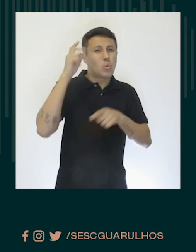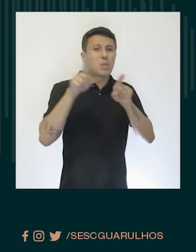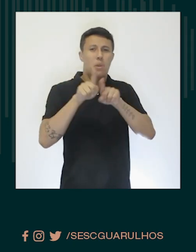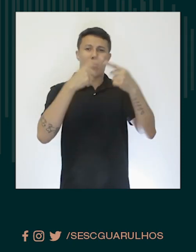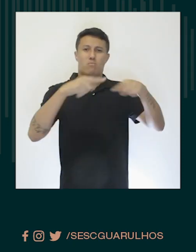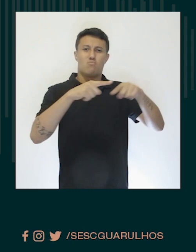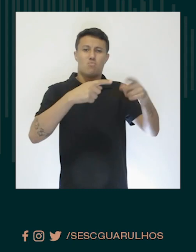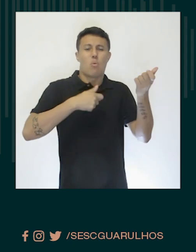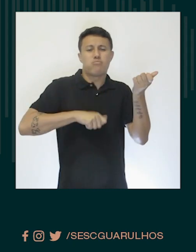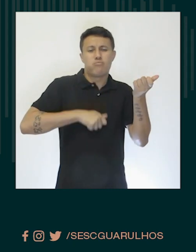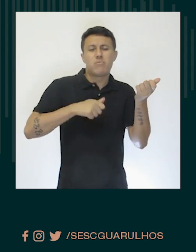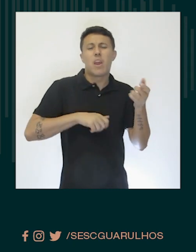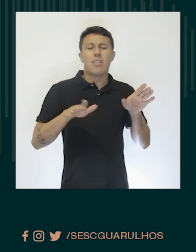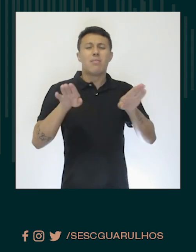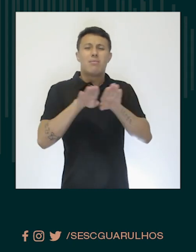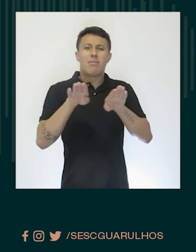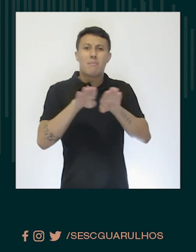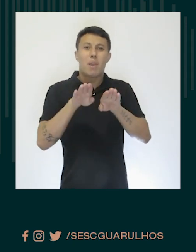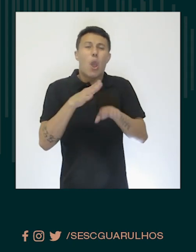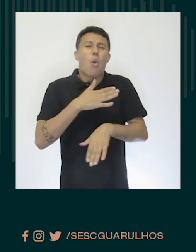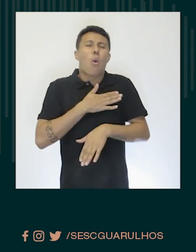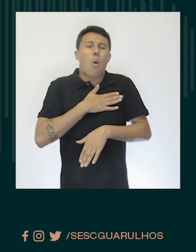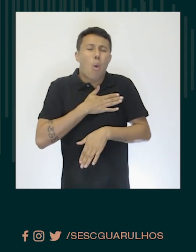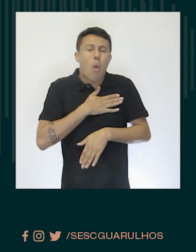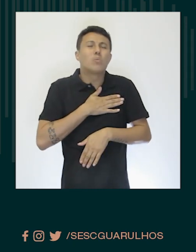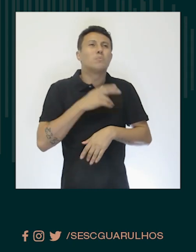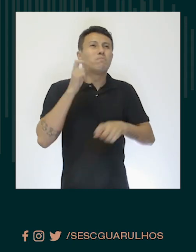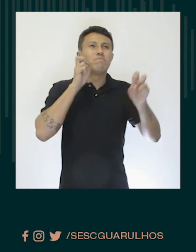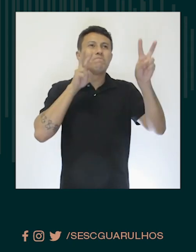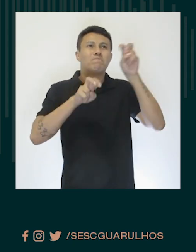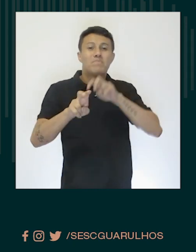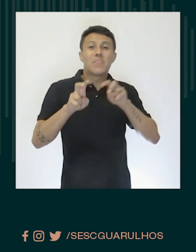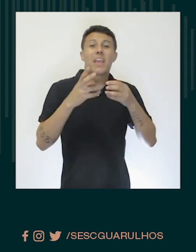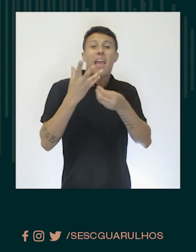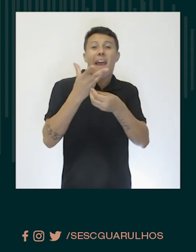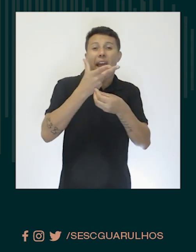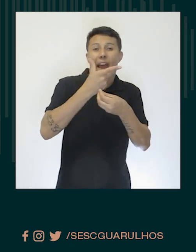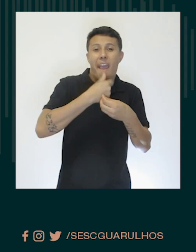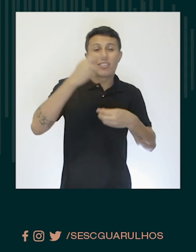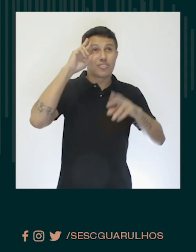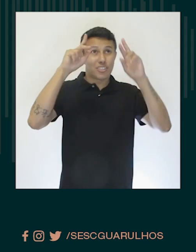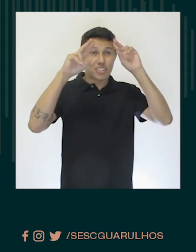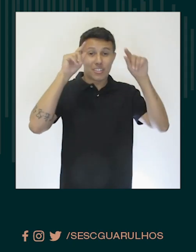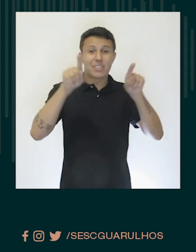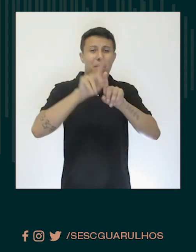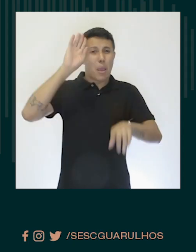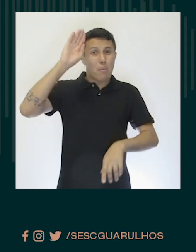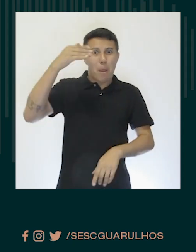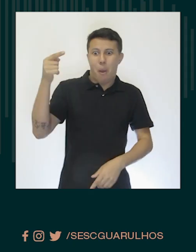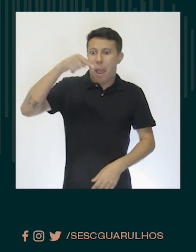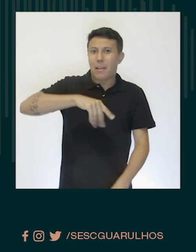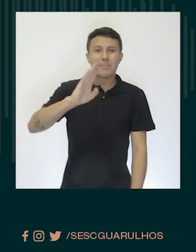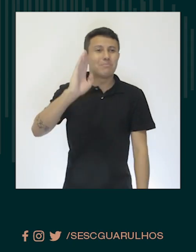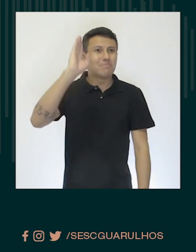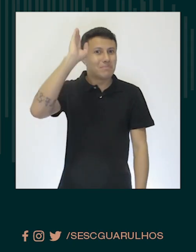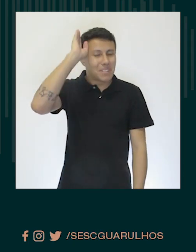músico e também curto consumir arte, criatividade, inclusive, maior honra estar